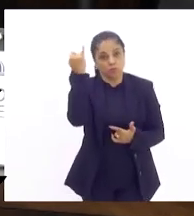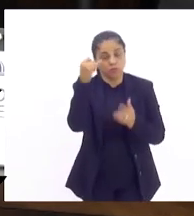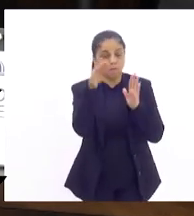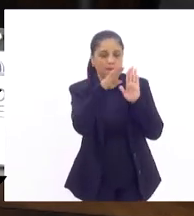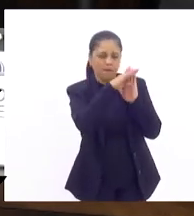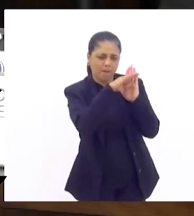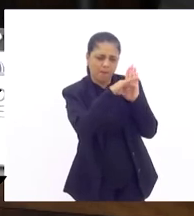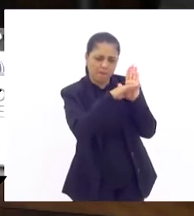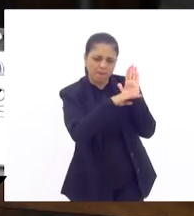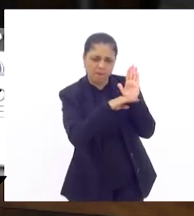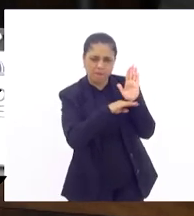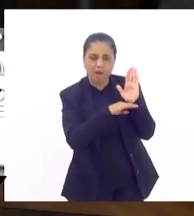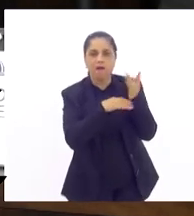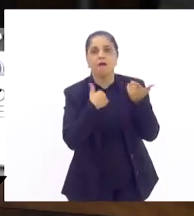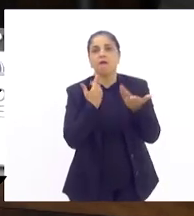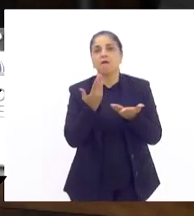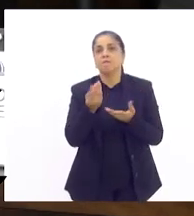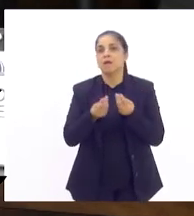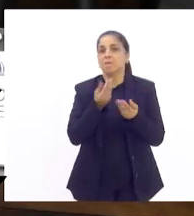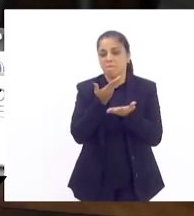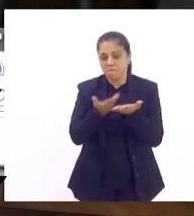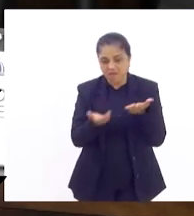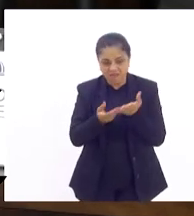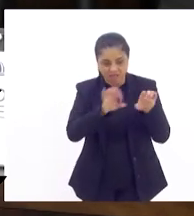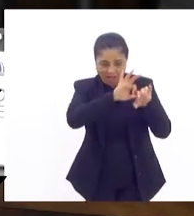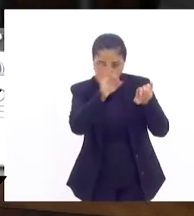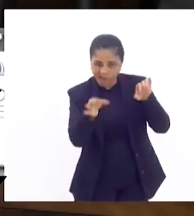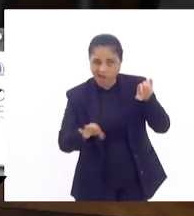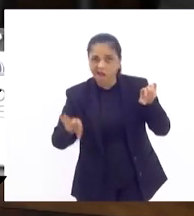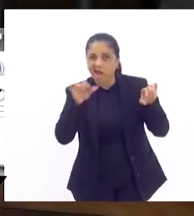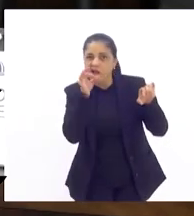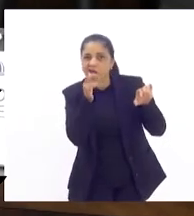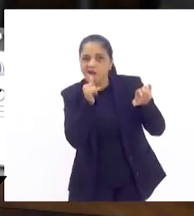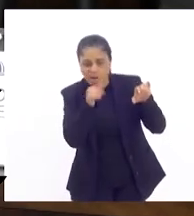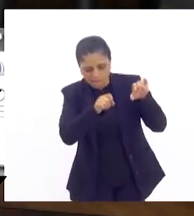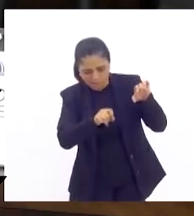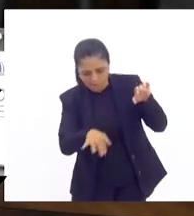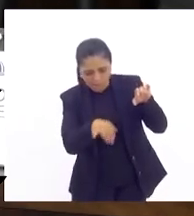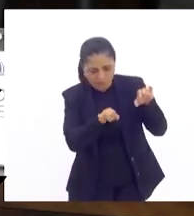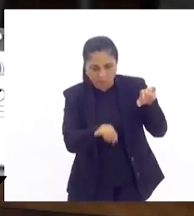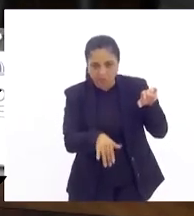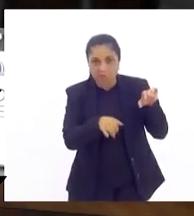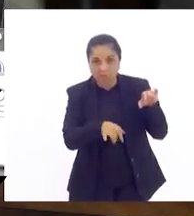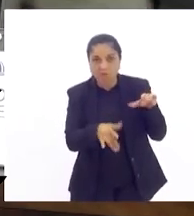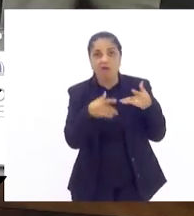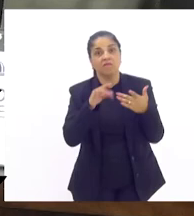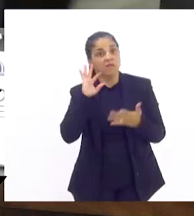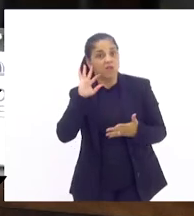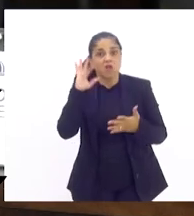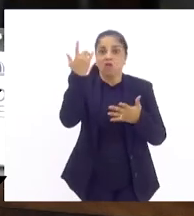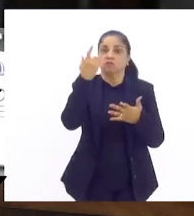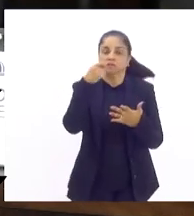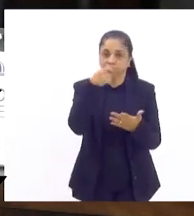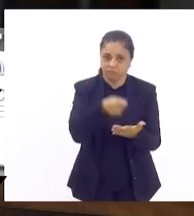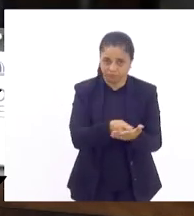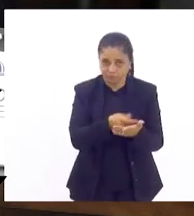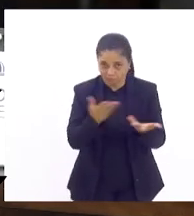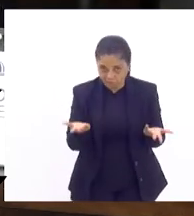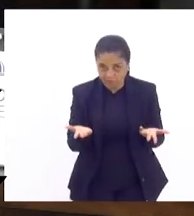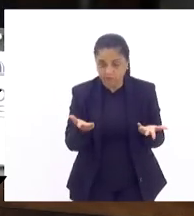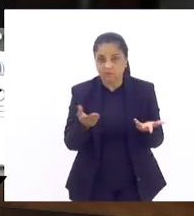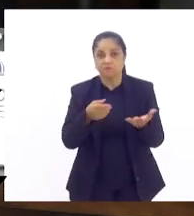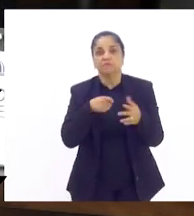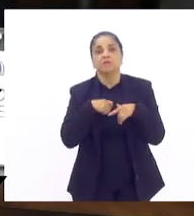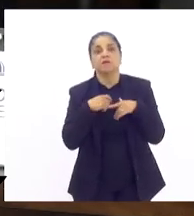para que essa perda de captação sirva também como solução para que a gente possa ter do